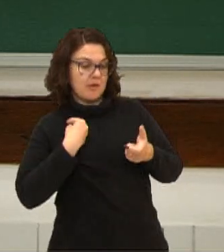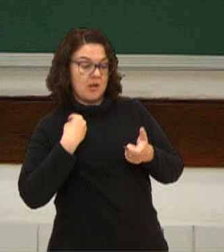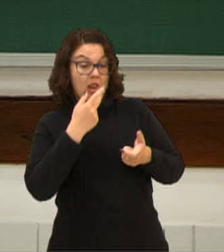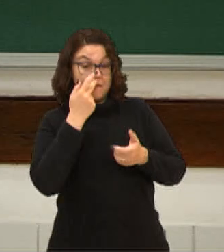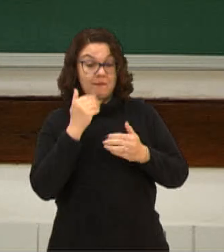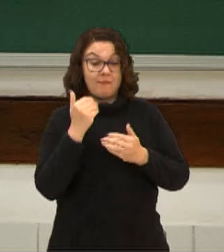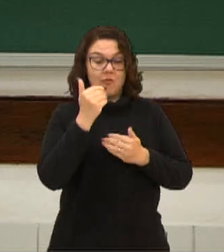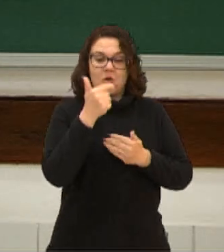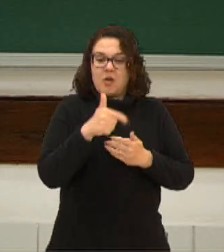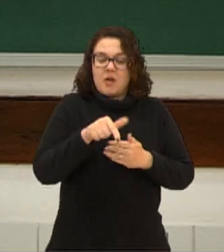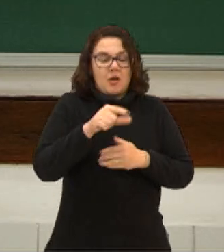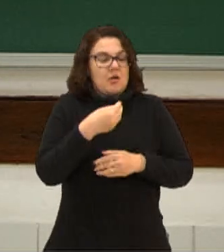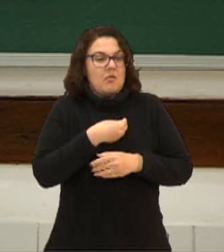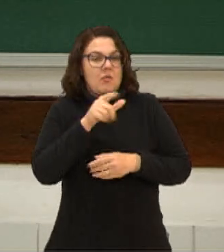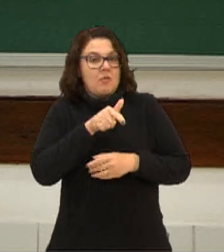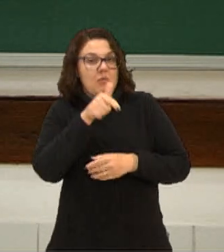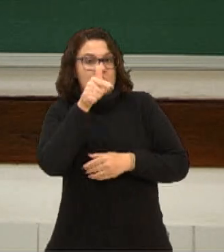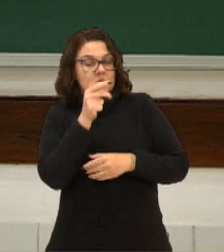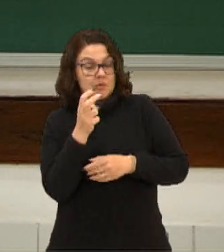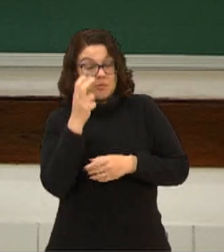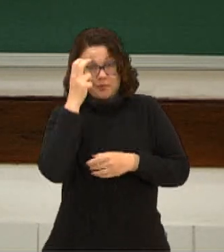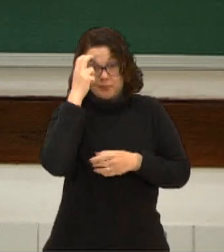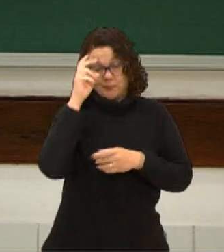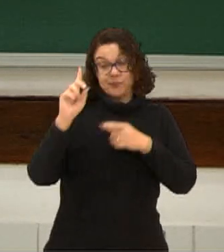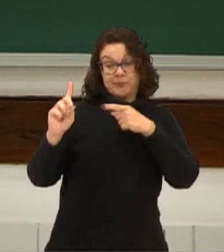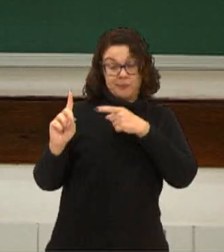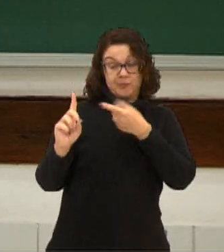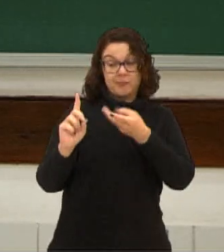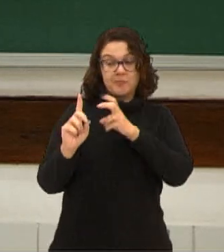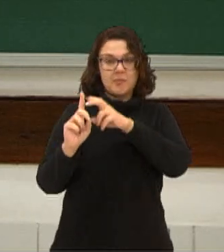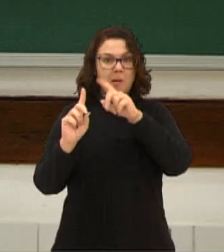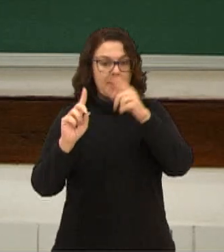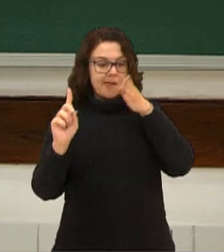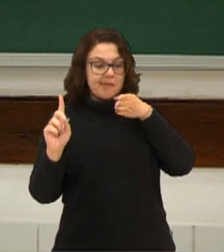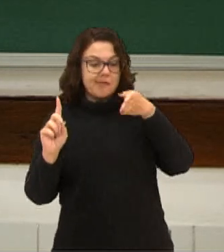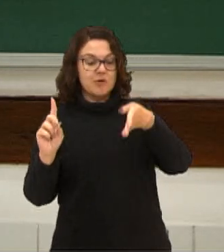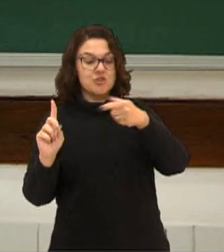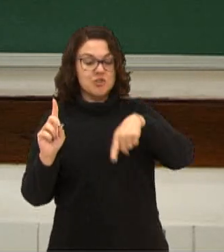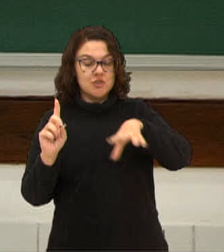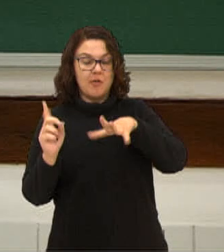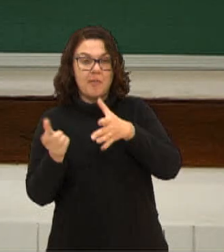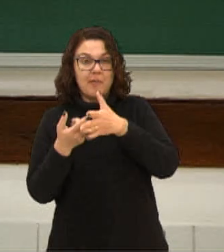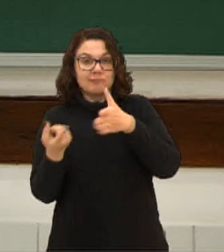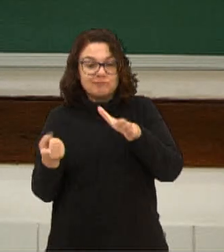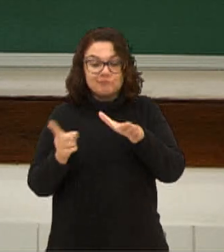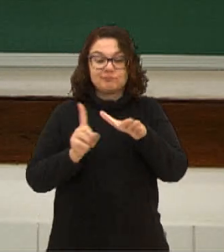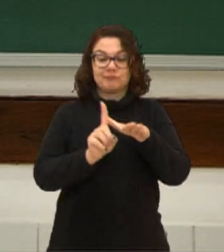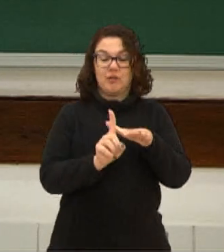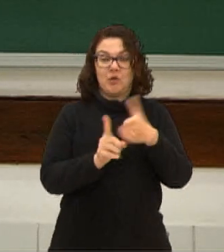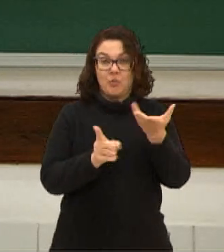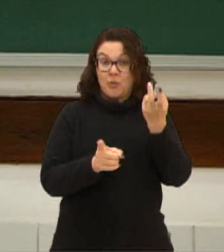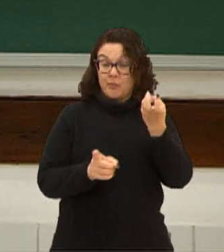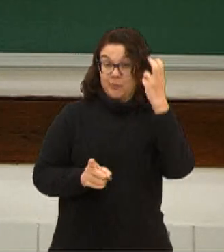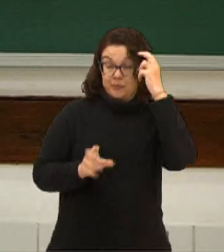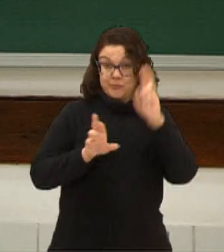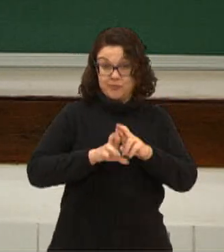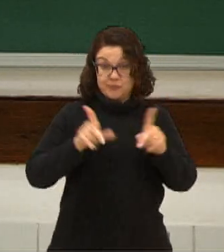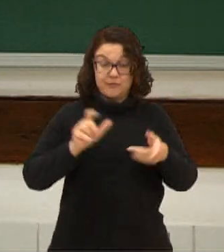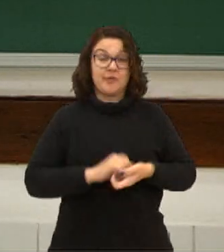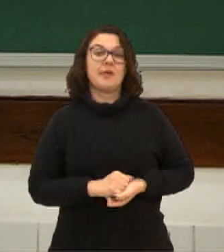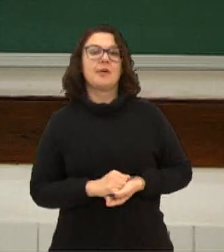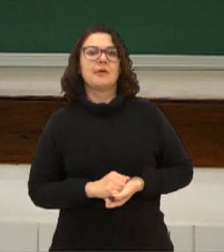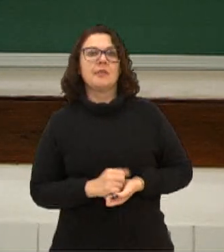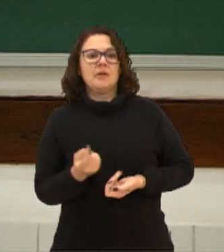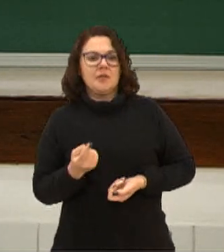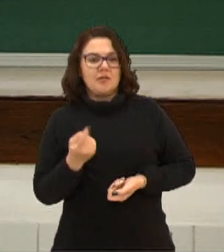de fora, ela pertence a uma outra cultura, mas é ela que está ali inserida nessa cultura diferente, e